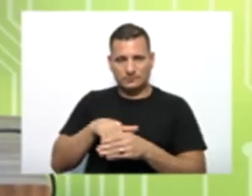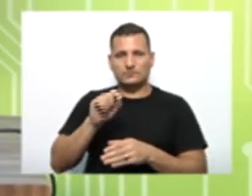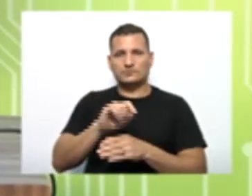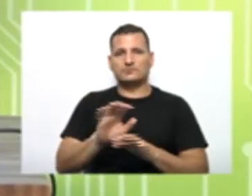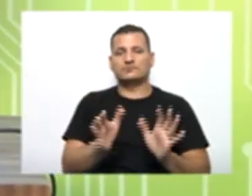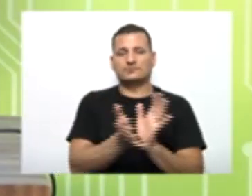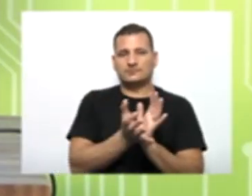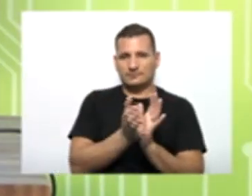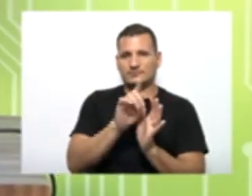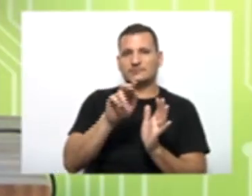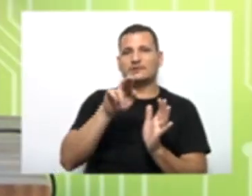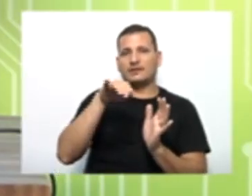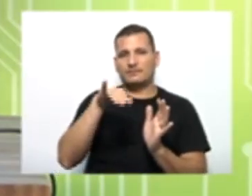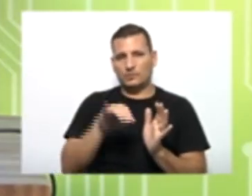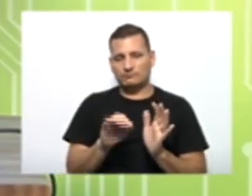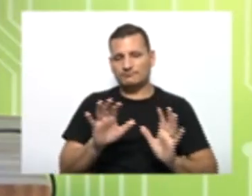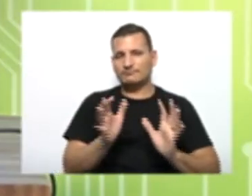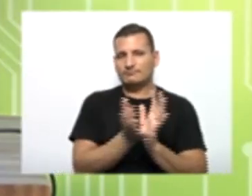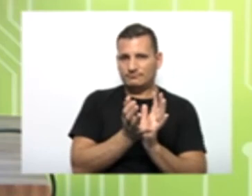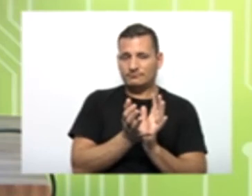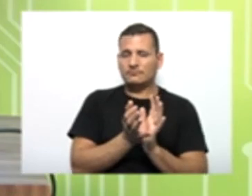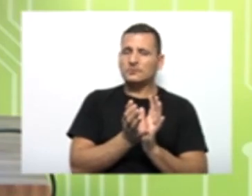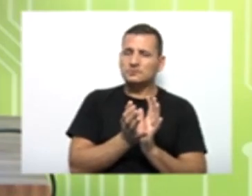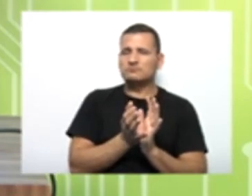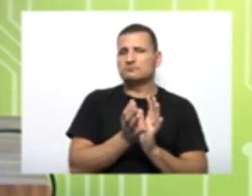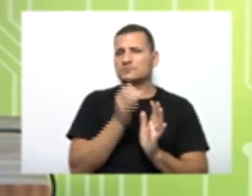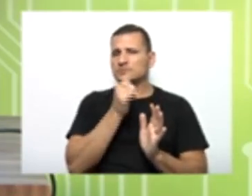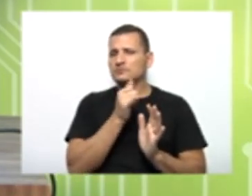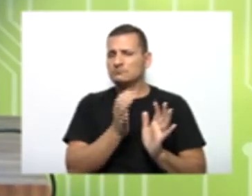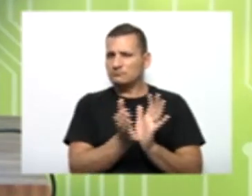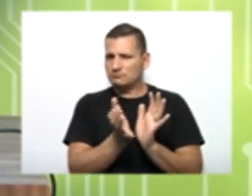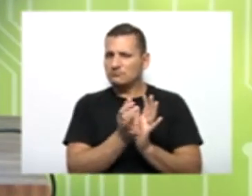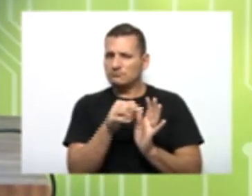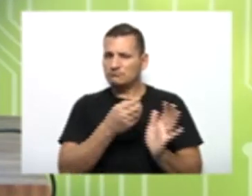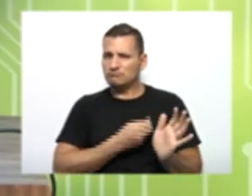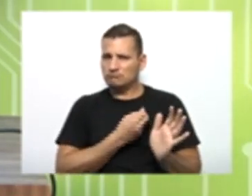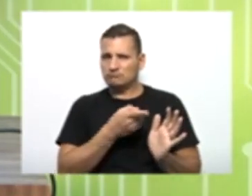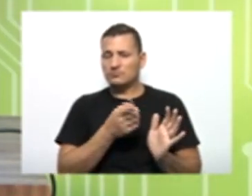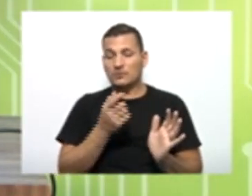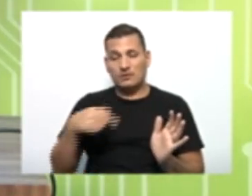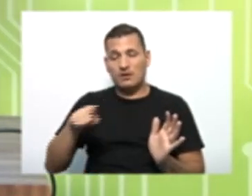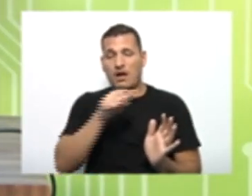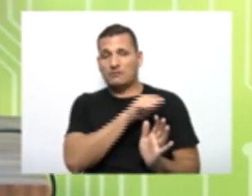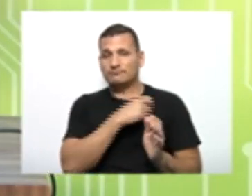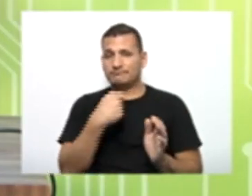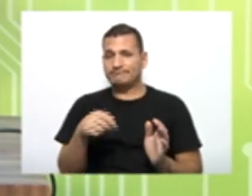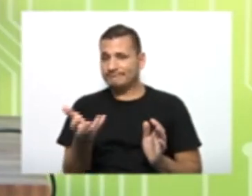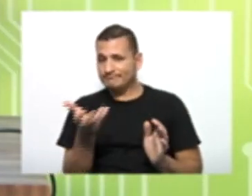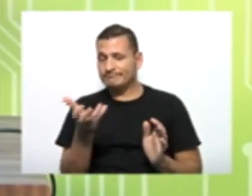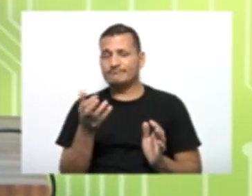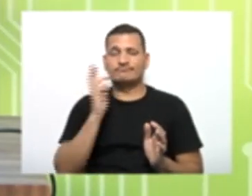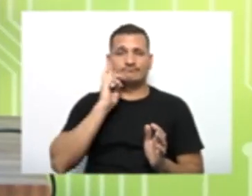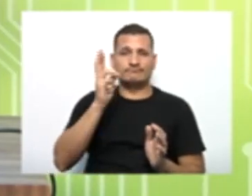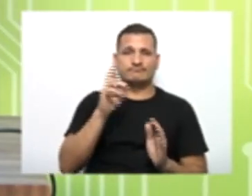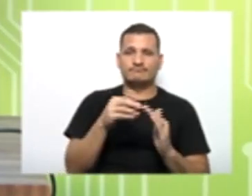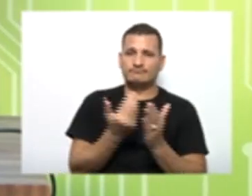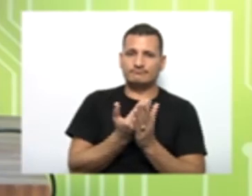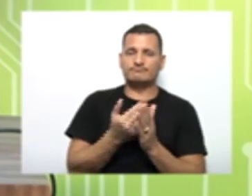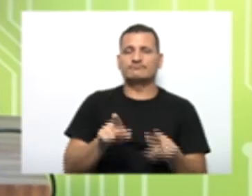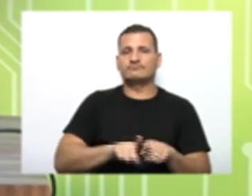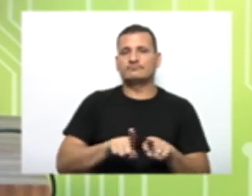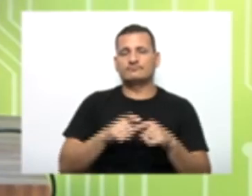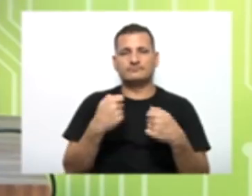de 2016 que fala sobre as principais violações de direitos humanos em mais de 160